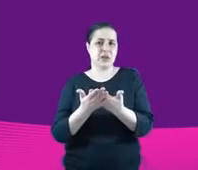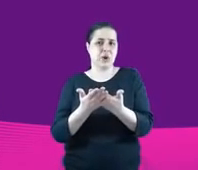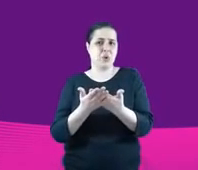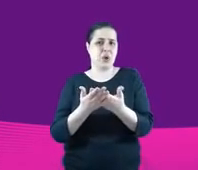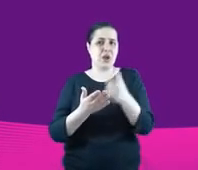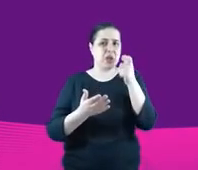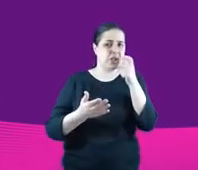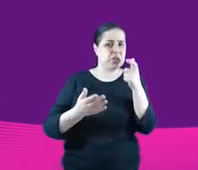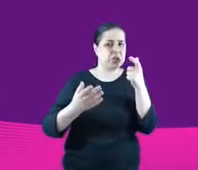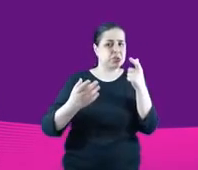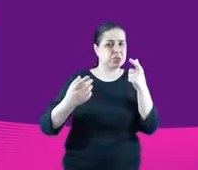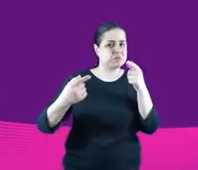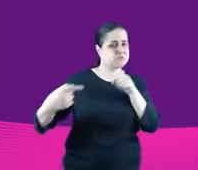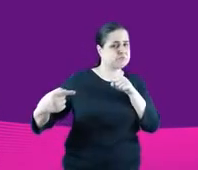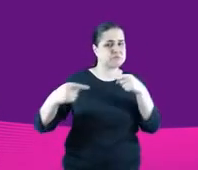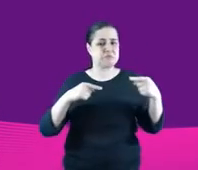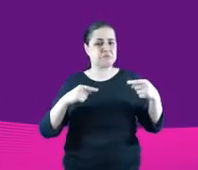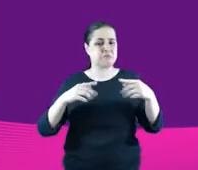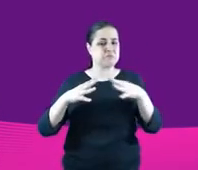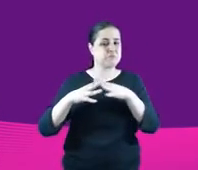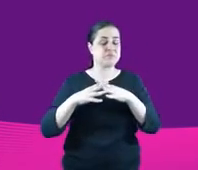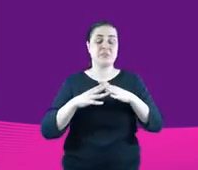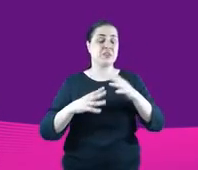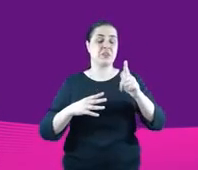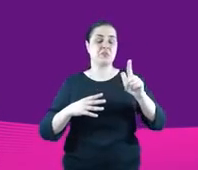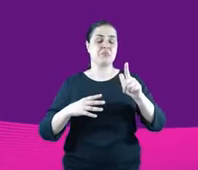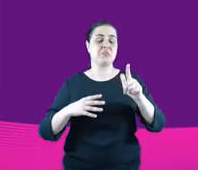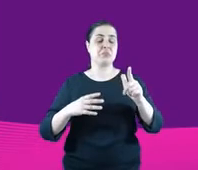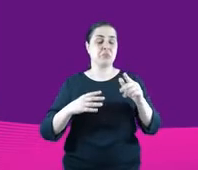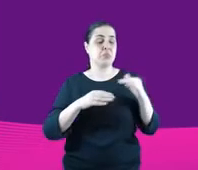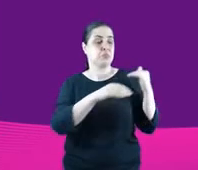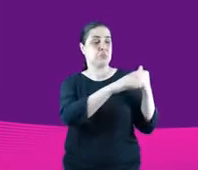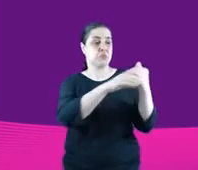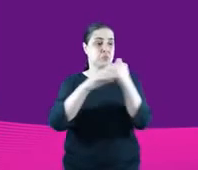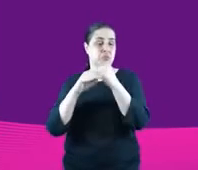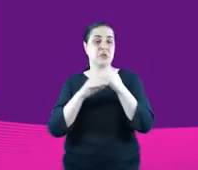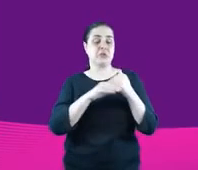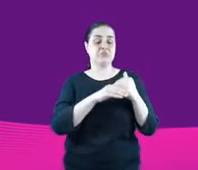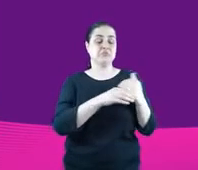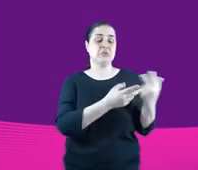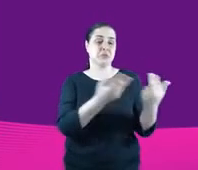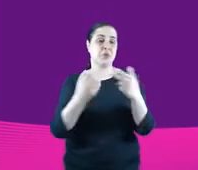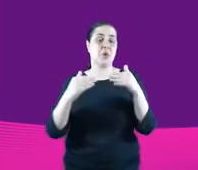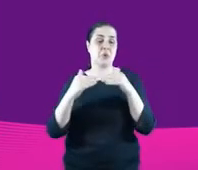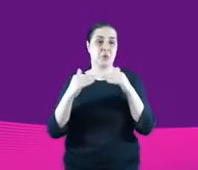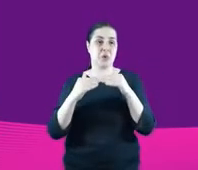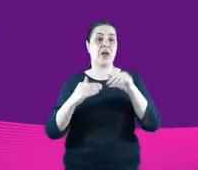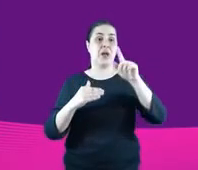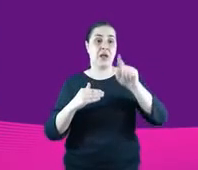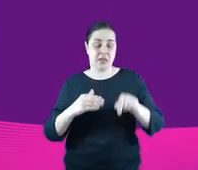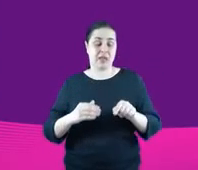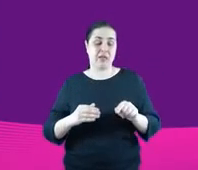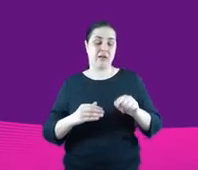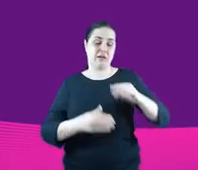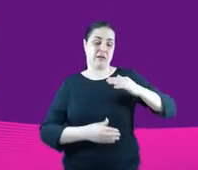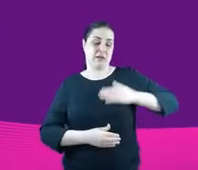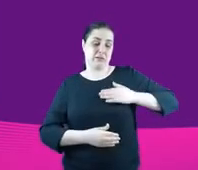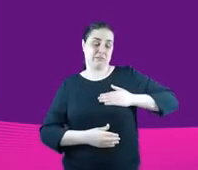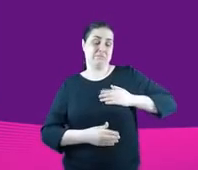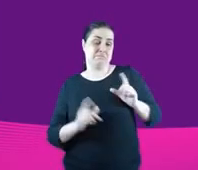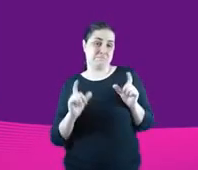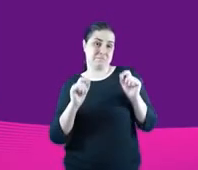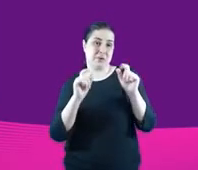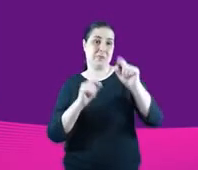mama é a neoplasia mais frequente e a principal causa de mortalidade entre as mulheres no mundo. Felizmente,